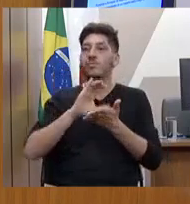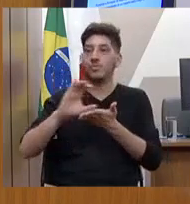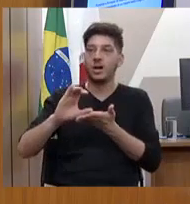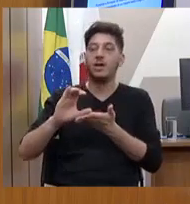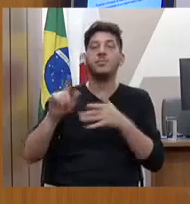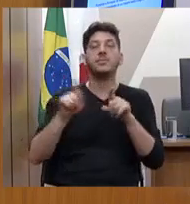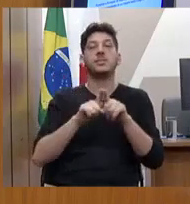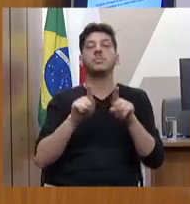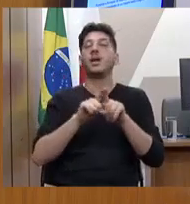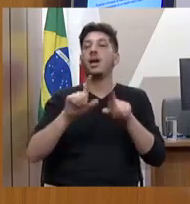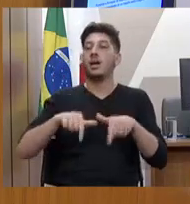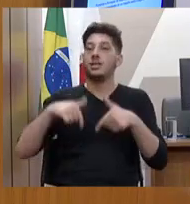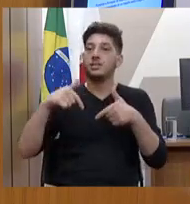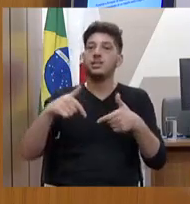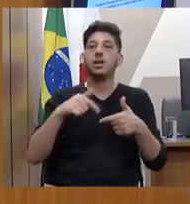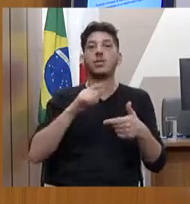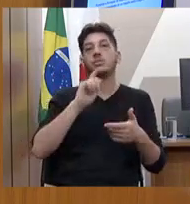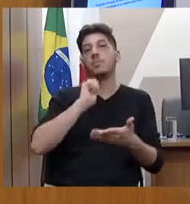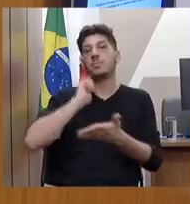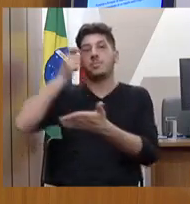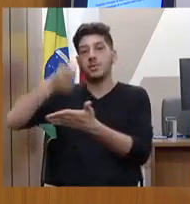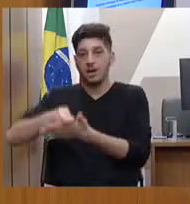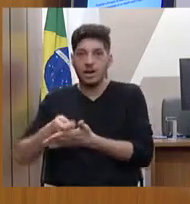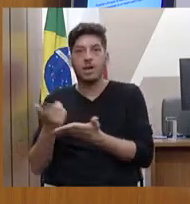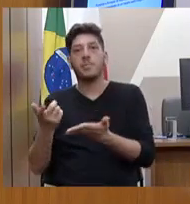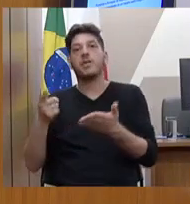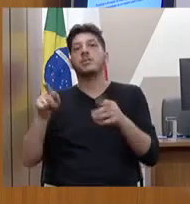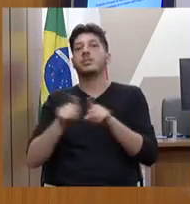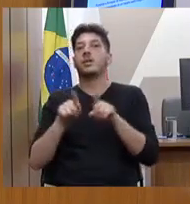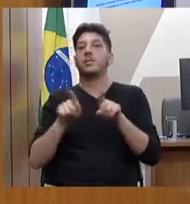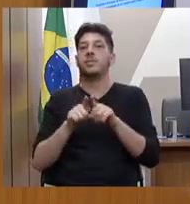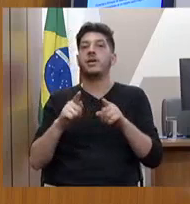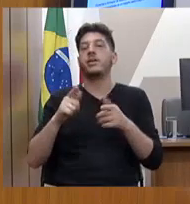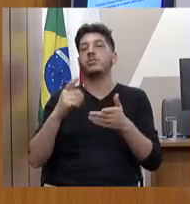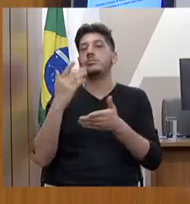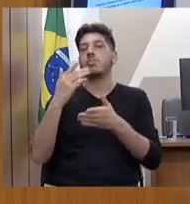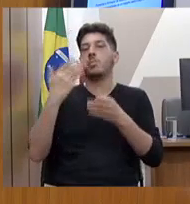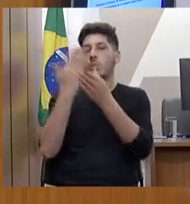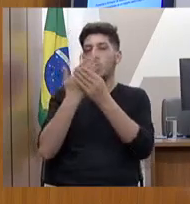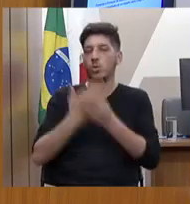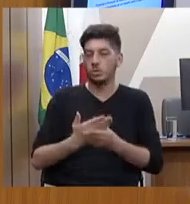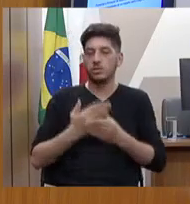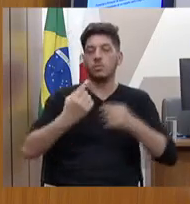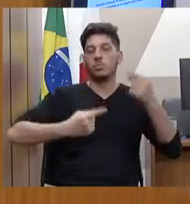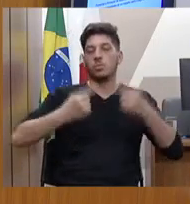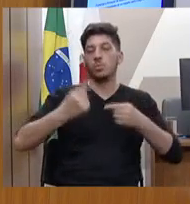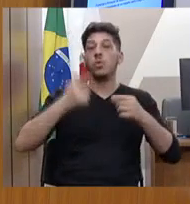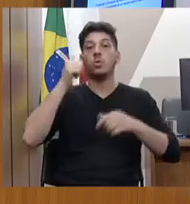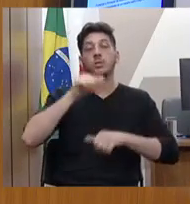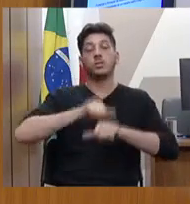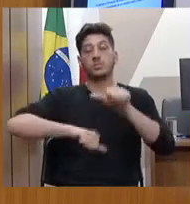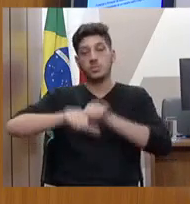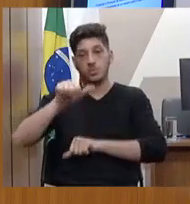ações as indenizações em ações civis públicas sejam revertidas para política de prevenção de acidente